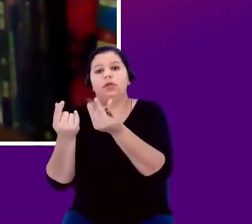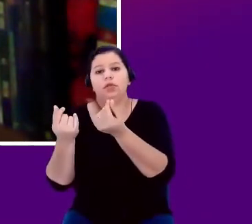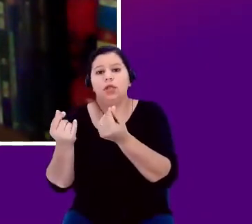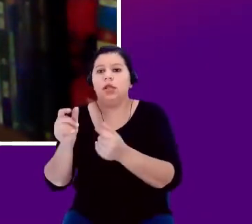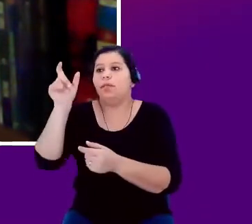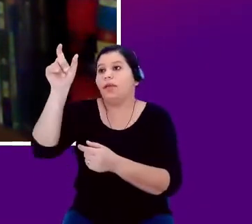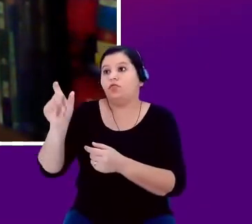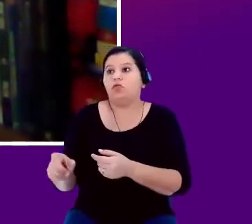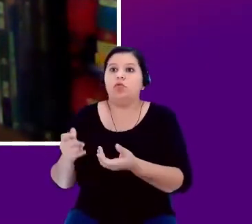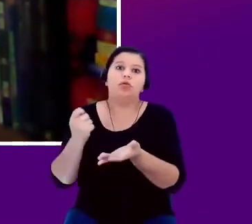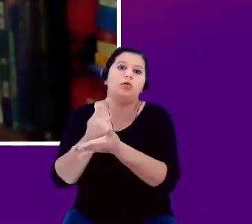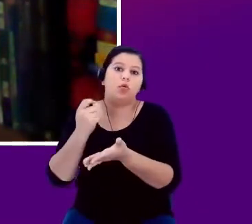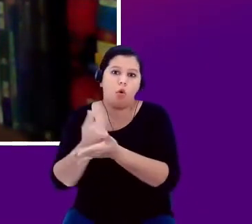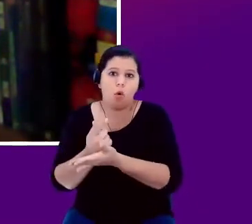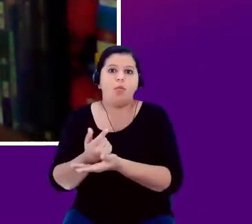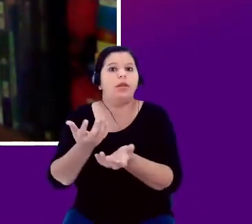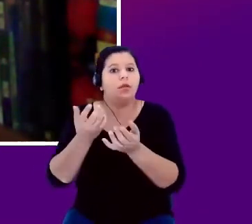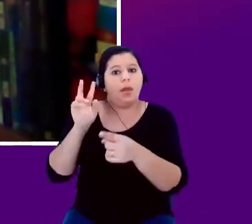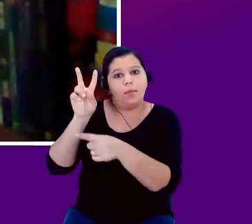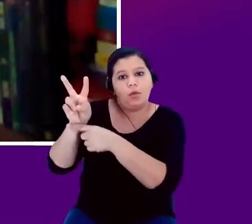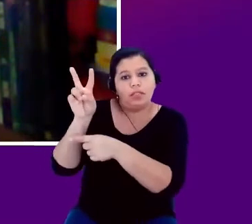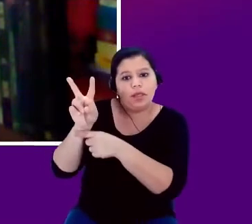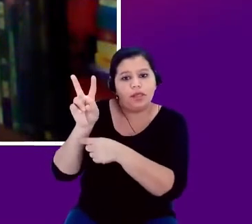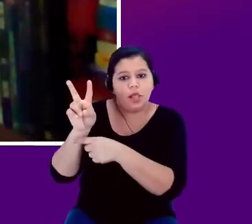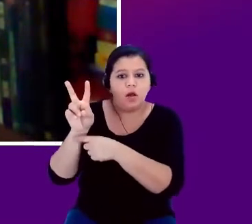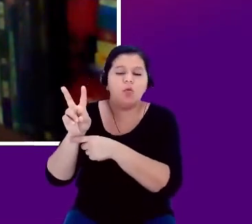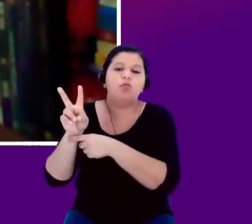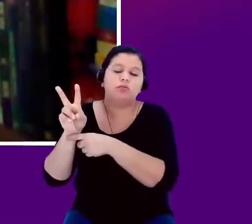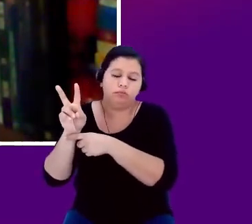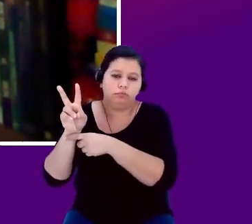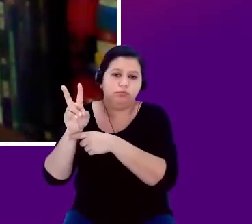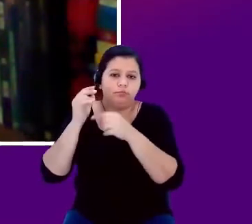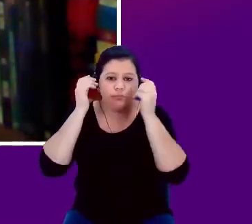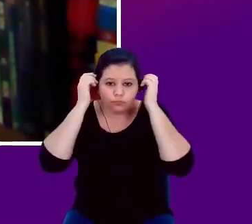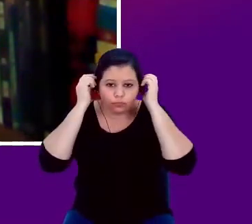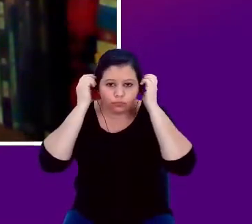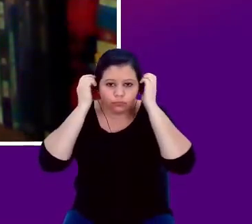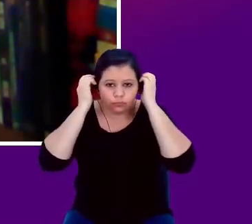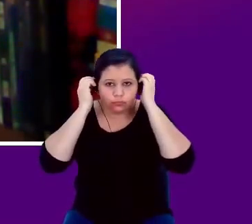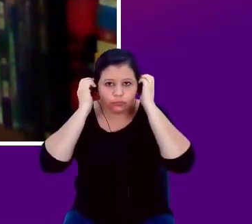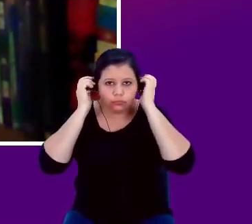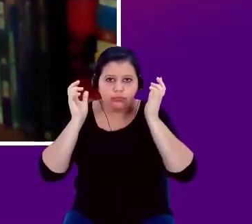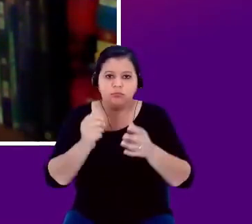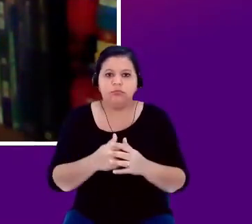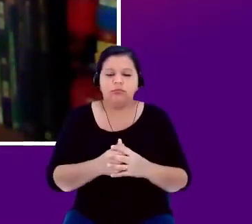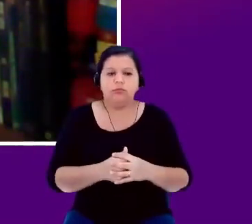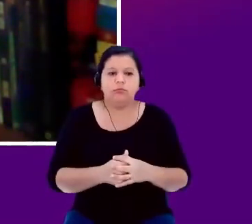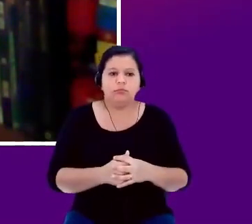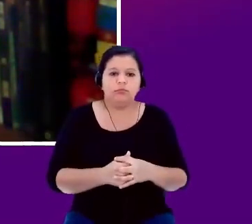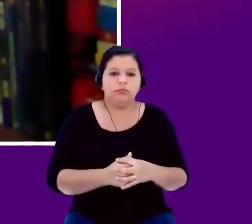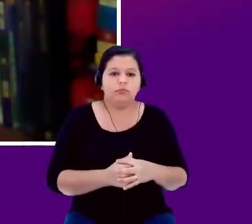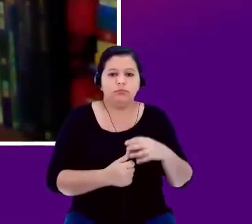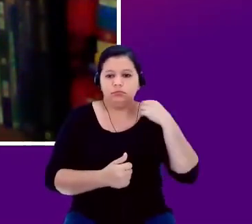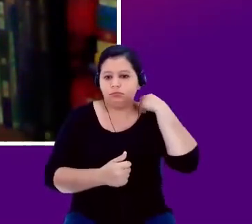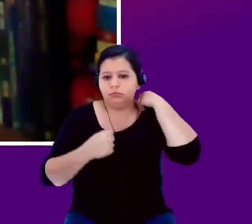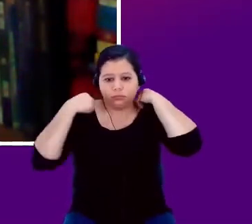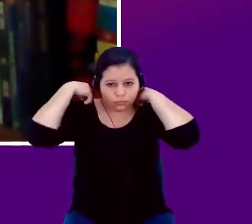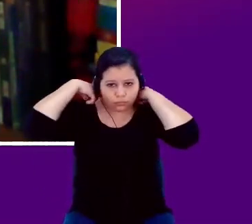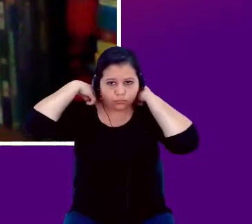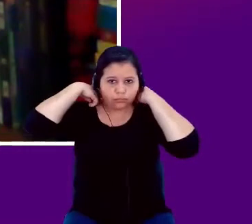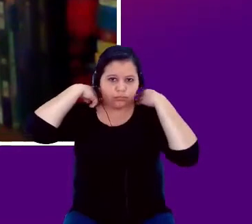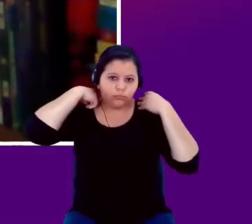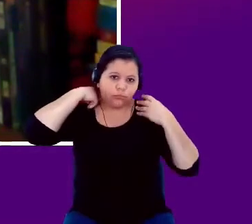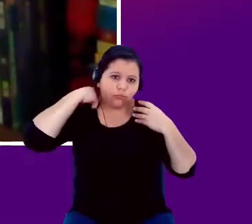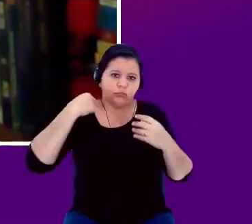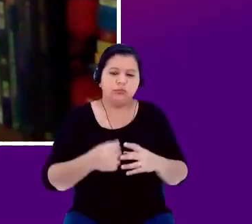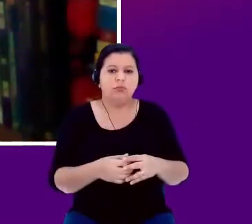estão buscando proteção, buscando crédito, seja num banco, ou seja um produto de seguro, de previdência no